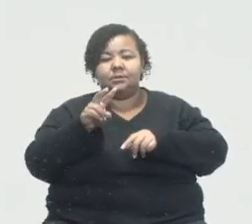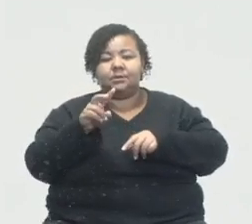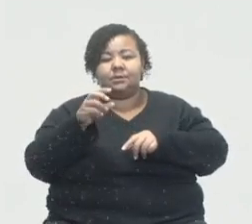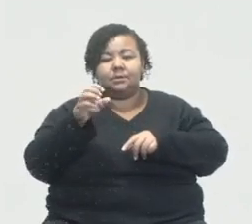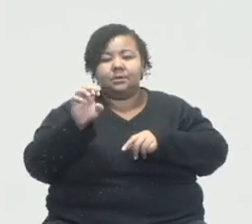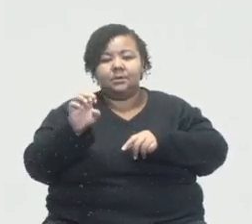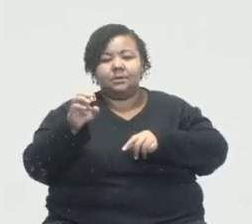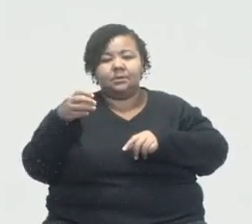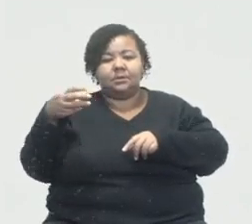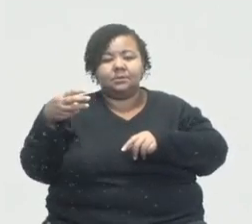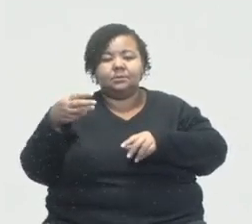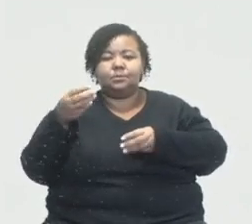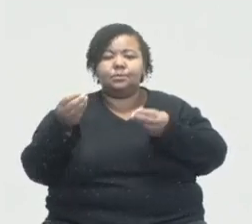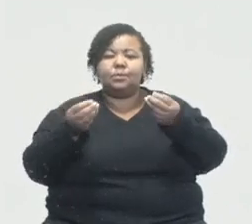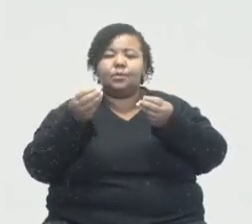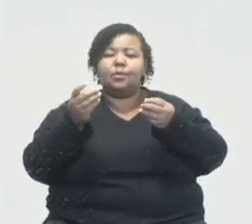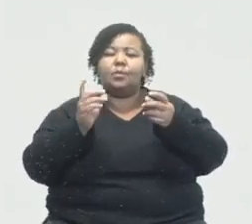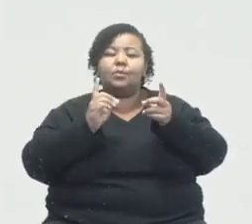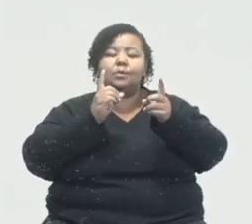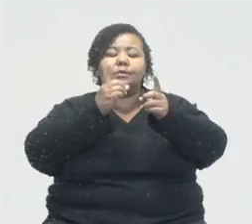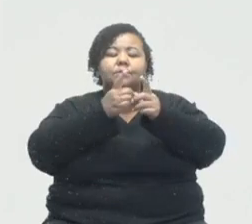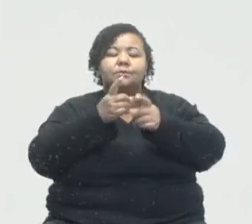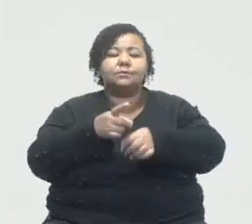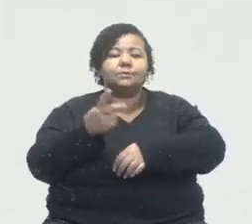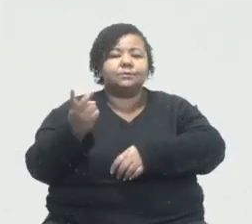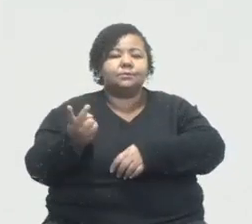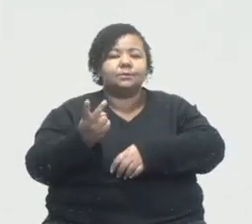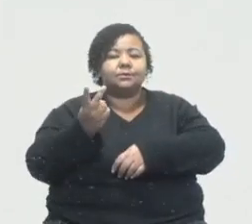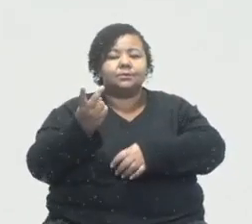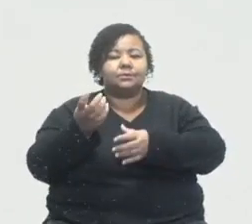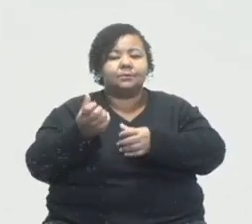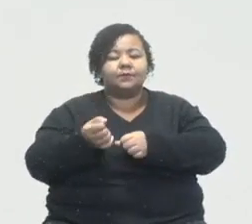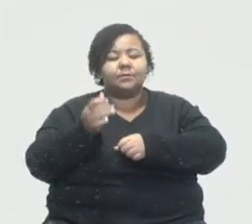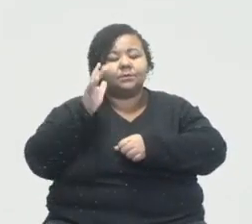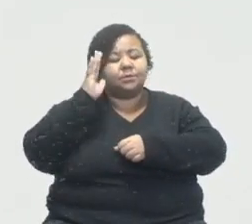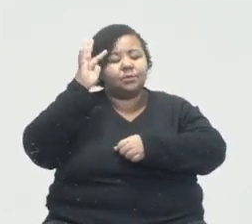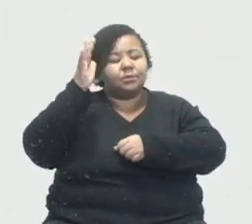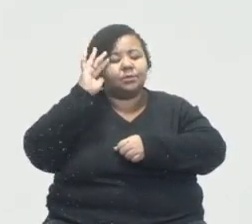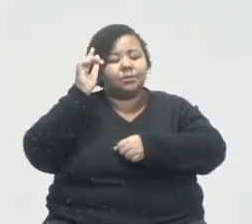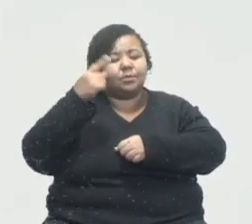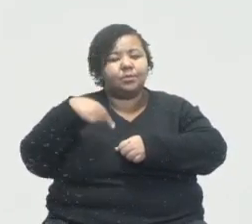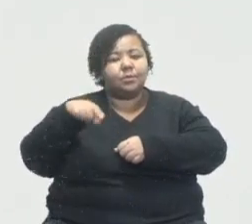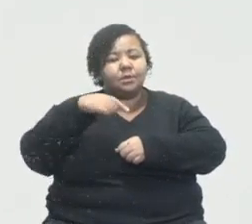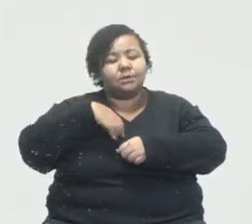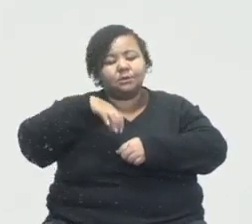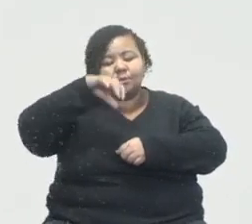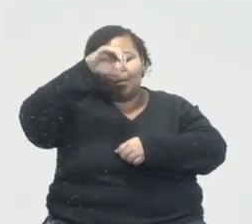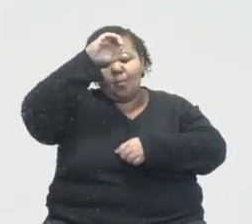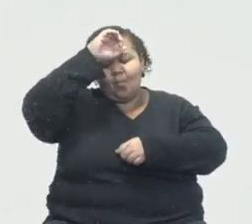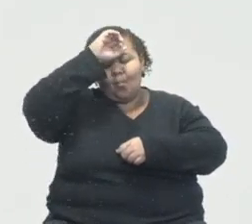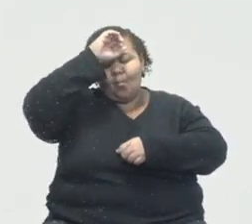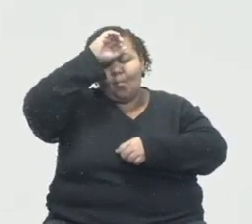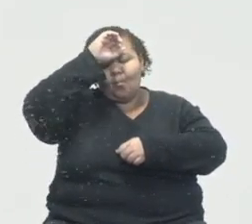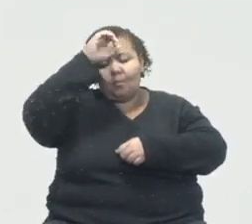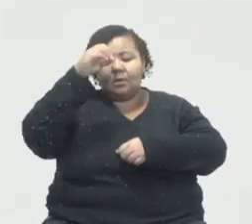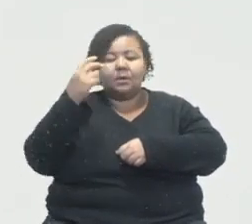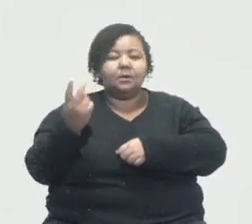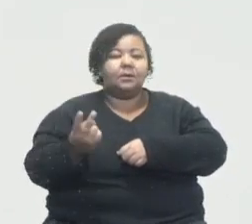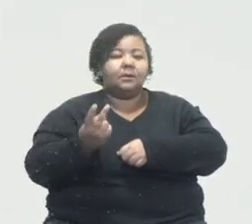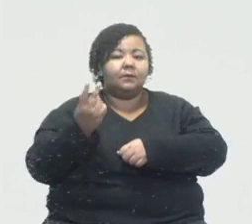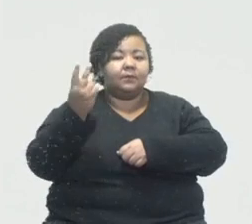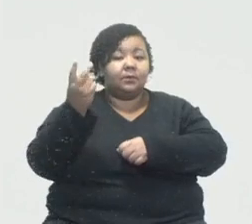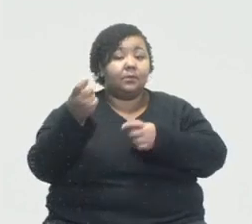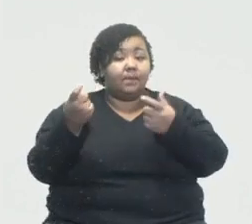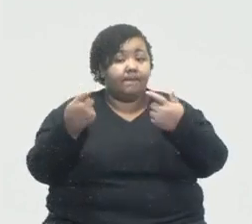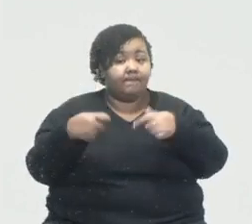aqui, professora? Vamos então supor aqui que nós não saibamos quais são esses valores. E temos que